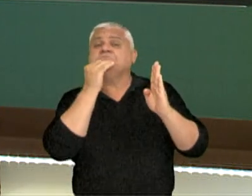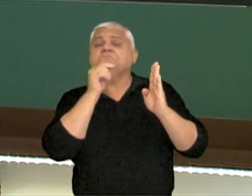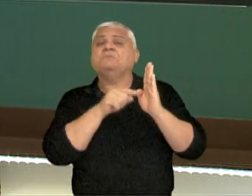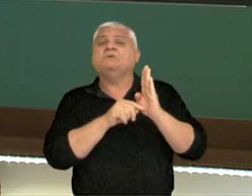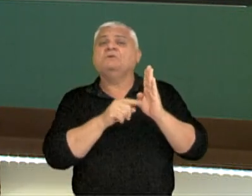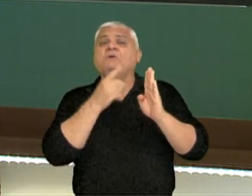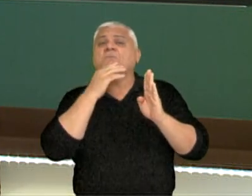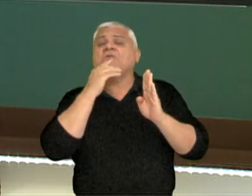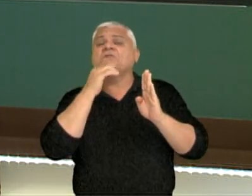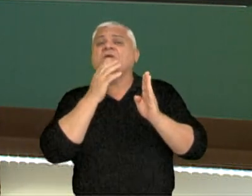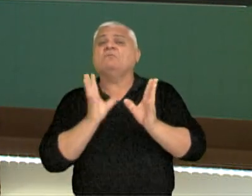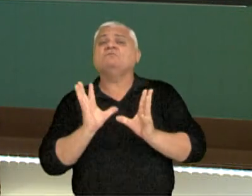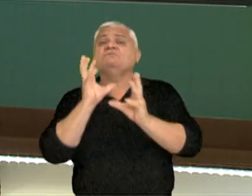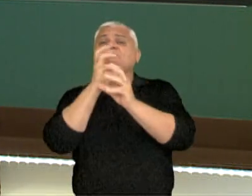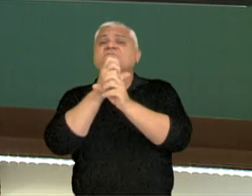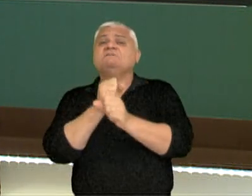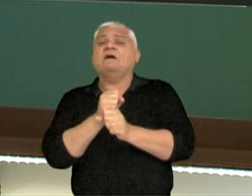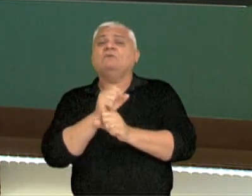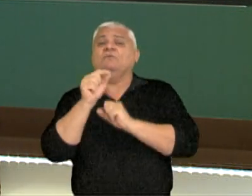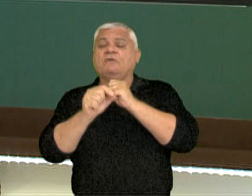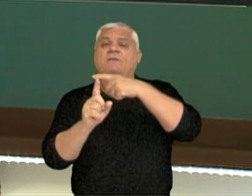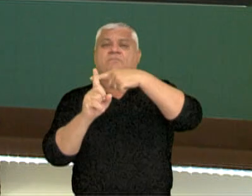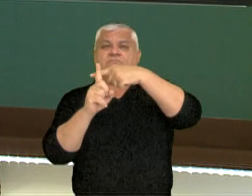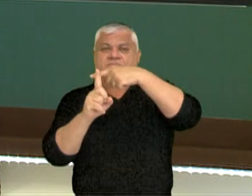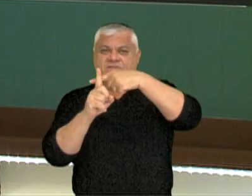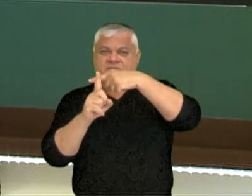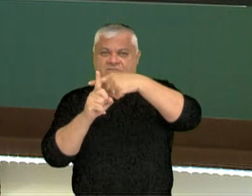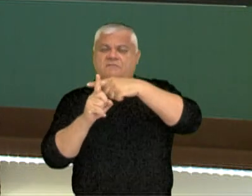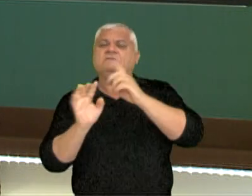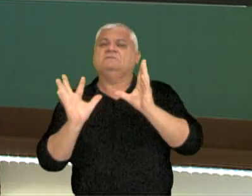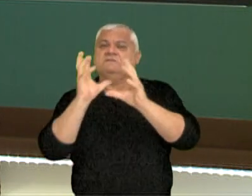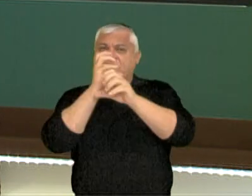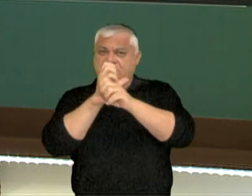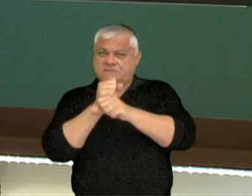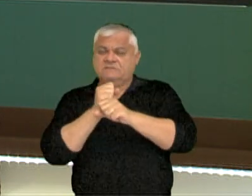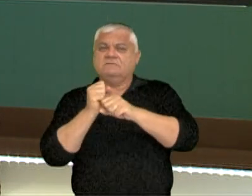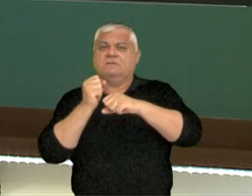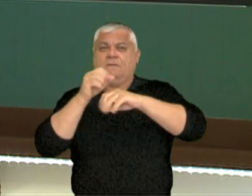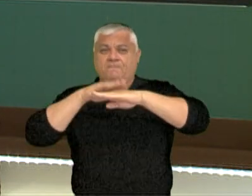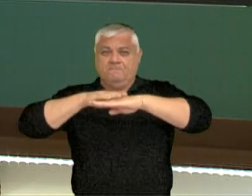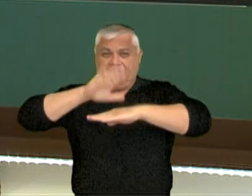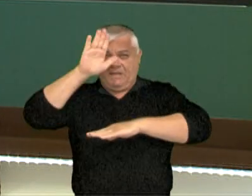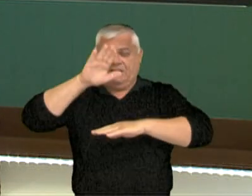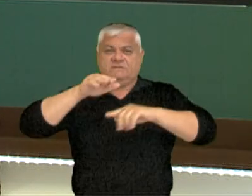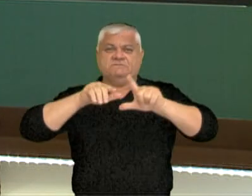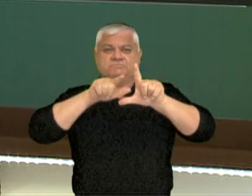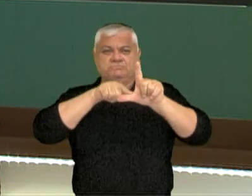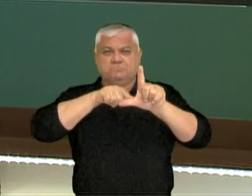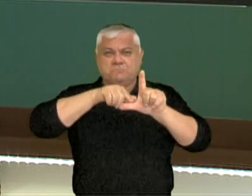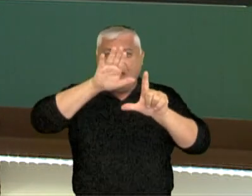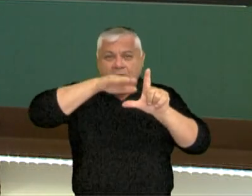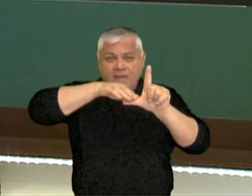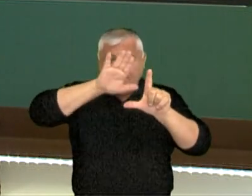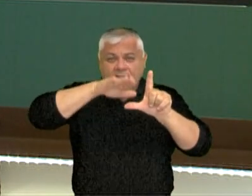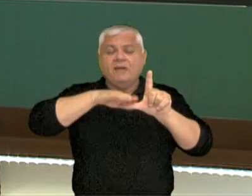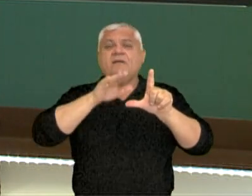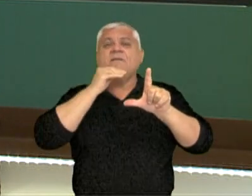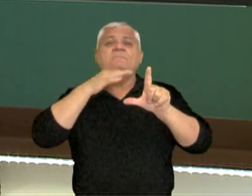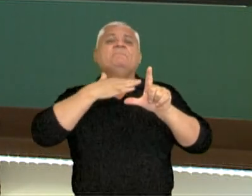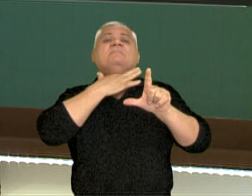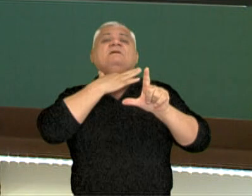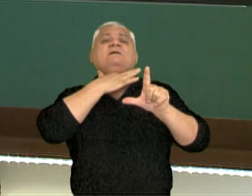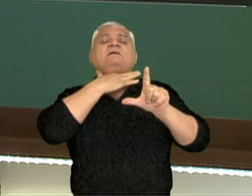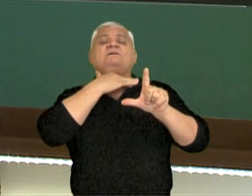o saldo? Então, saldo é valor positivo, acima de zero. Então, ele quer o saldo do mês de